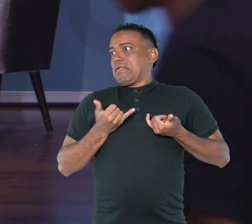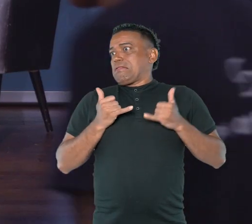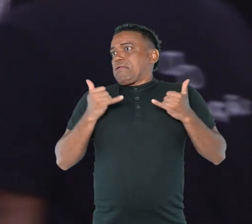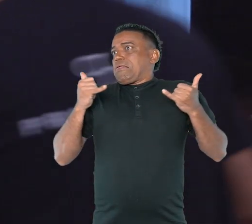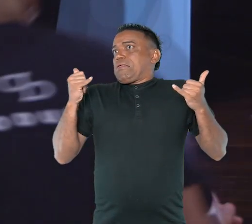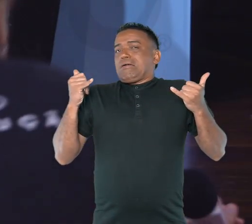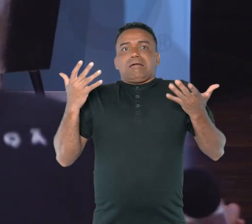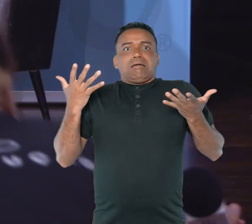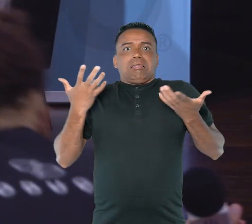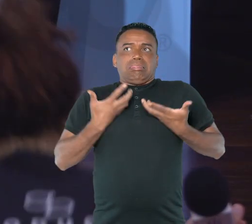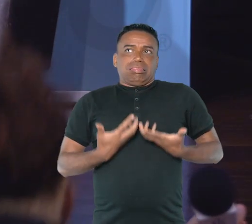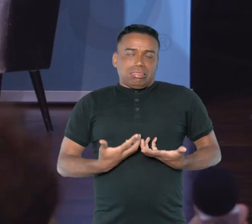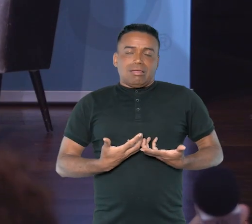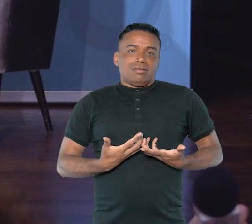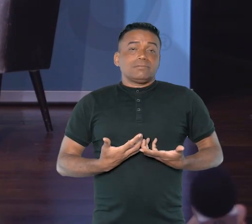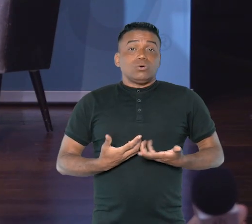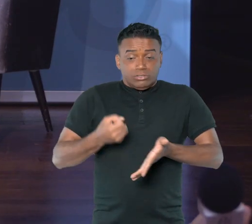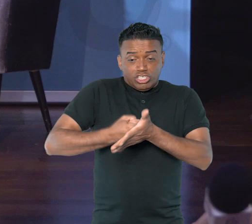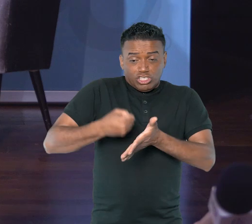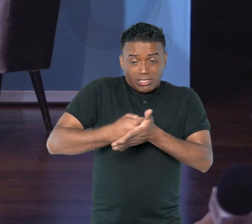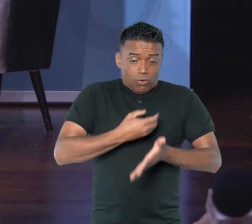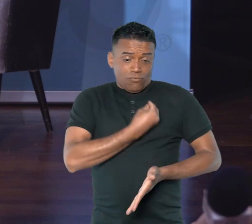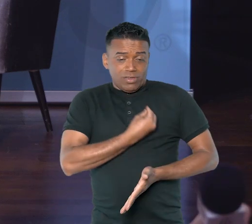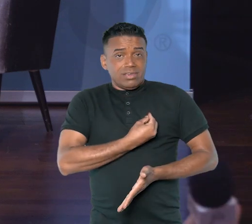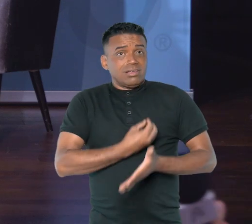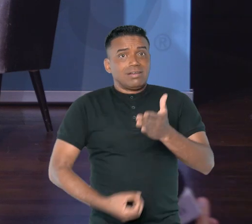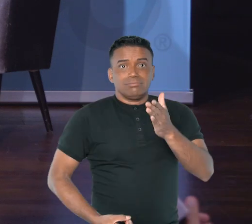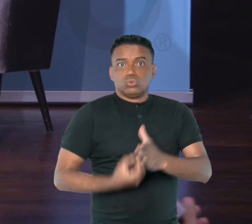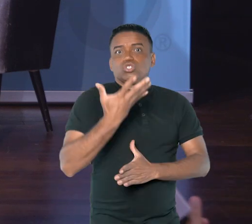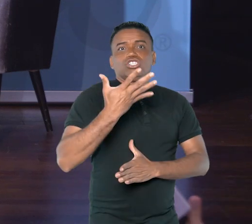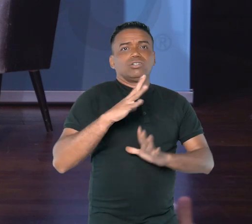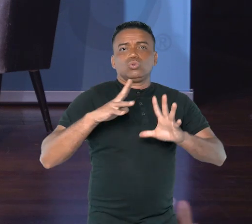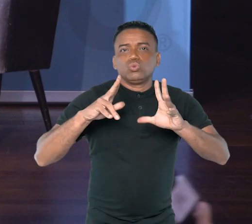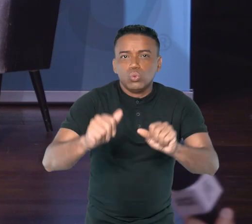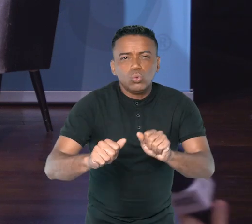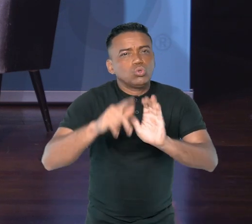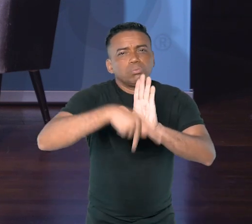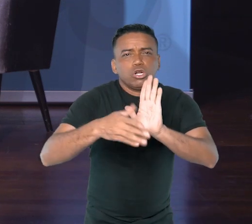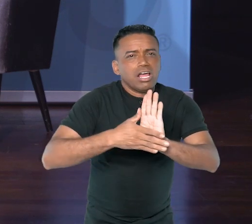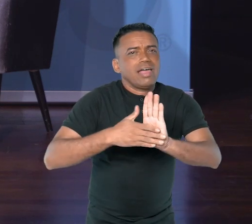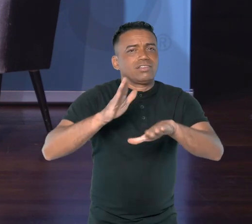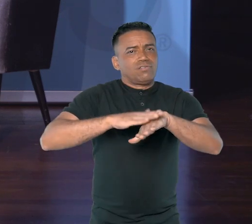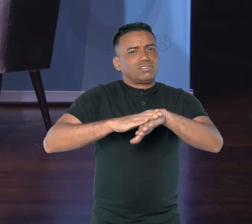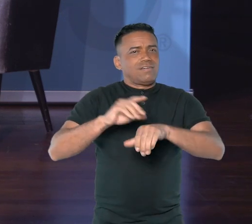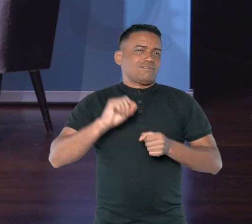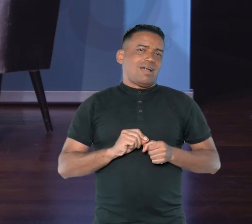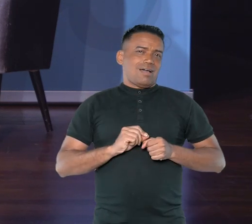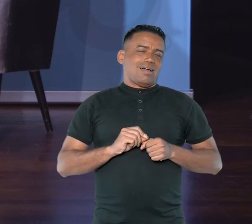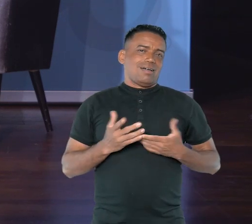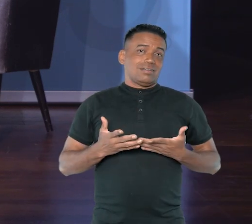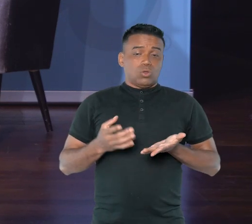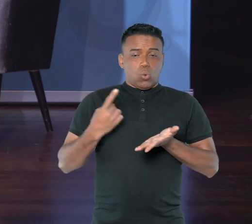que a dedicação de uma vida ela vai aparecer em tudo que você faz. Tudo que você faz com seriedade, com compromisso,